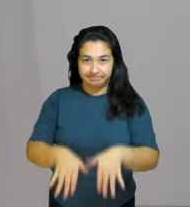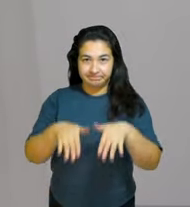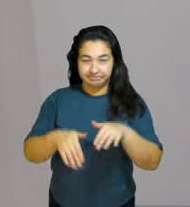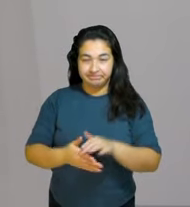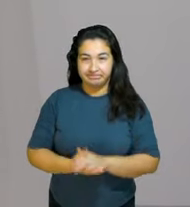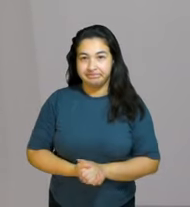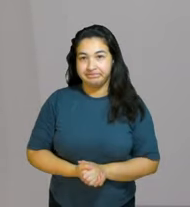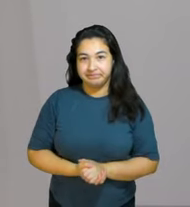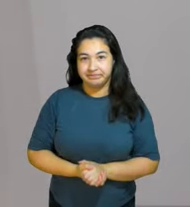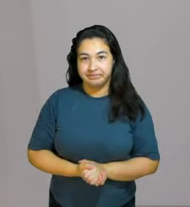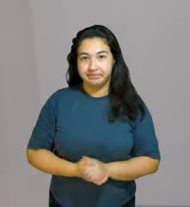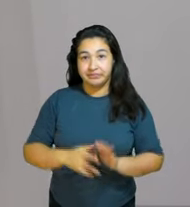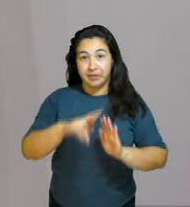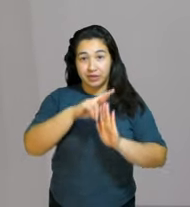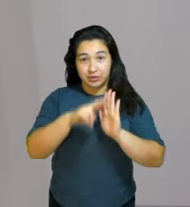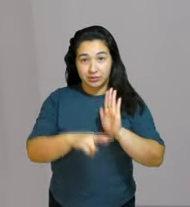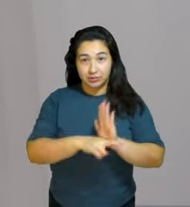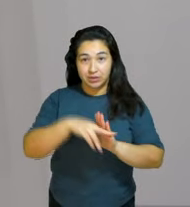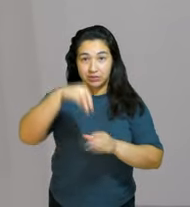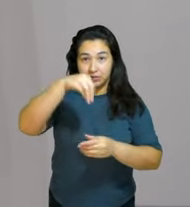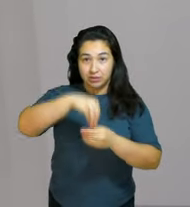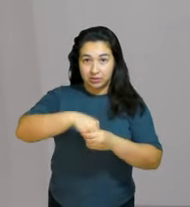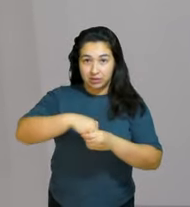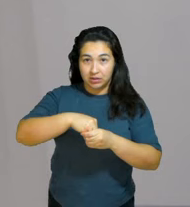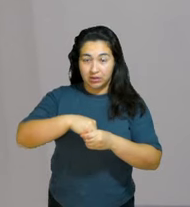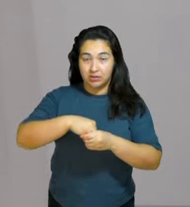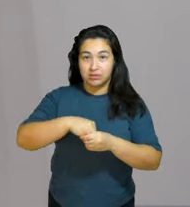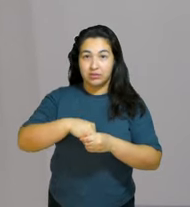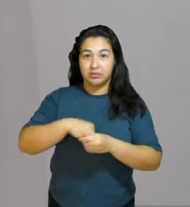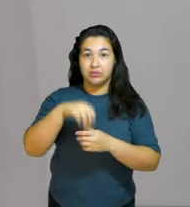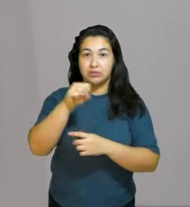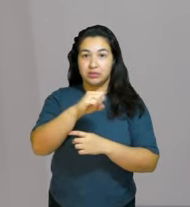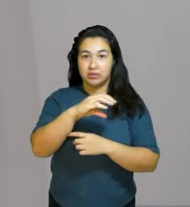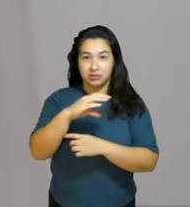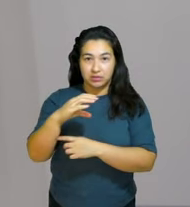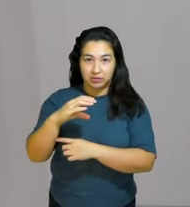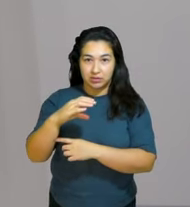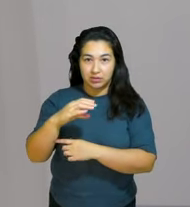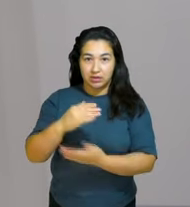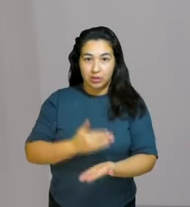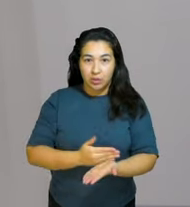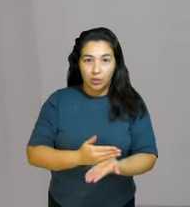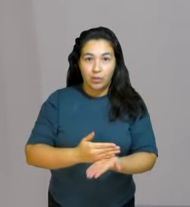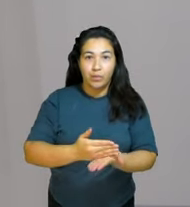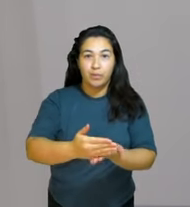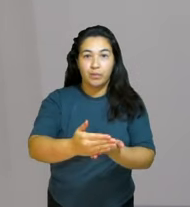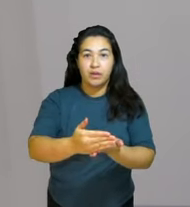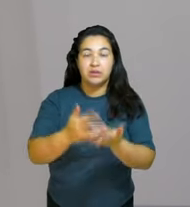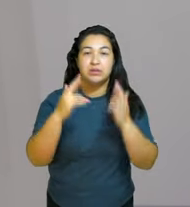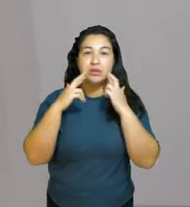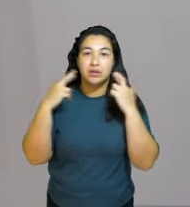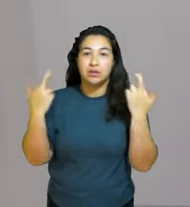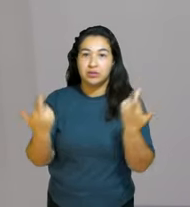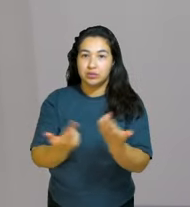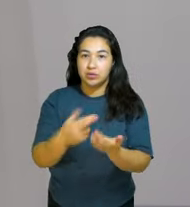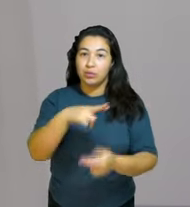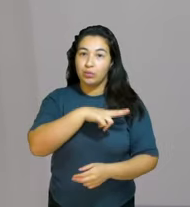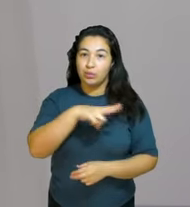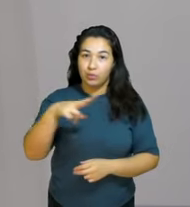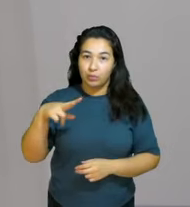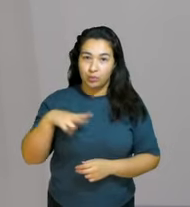do Regimento Interno do Poder Legislativo Catarinense, estamos dando início a esta audiência